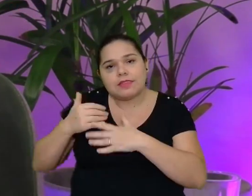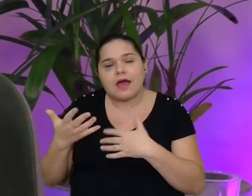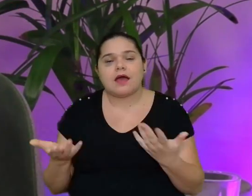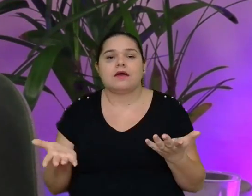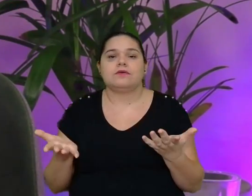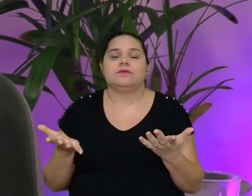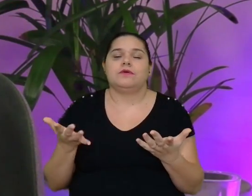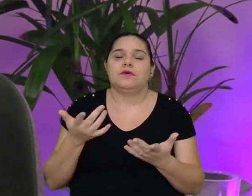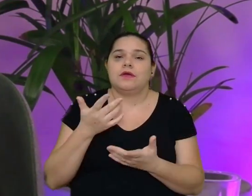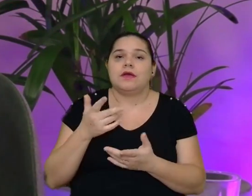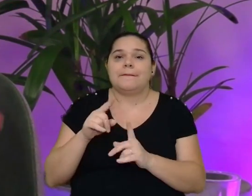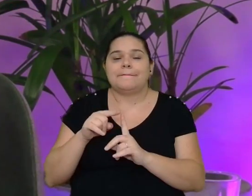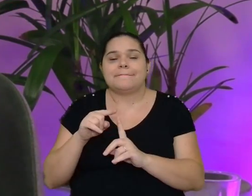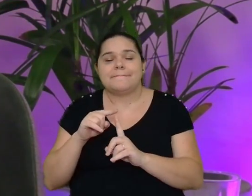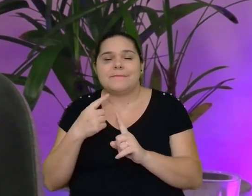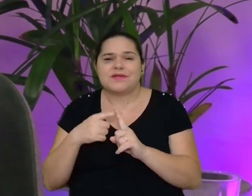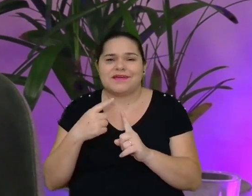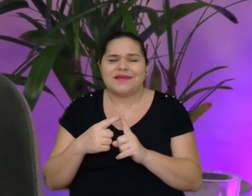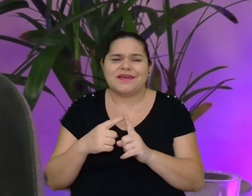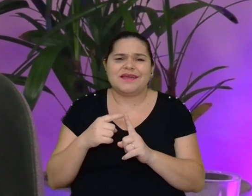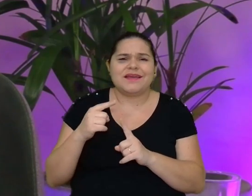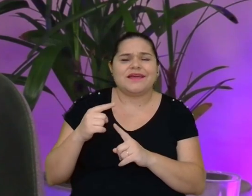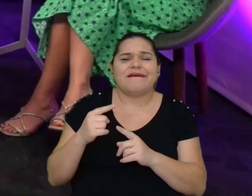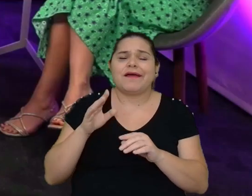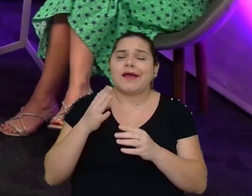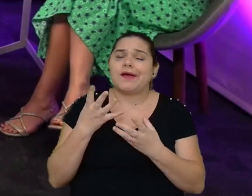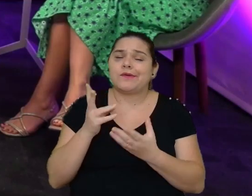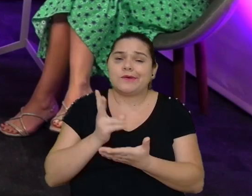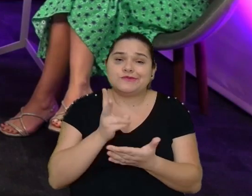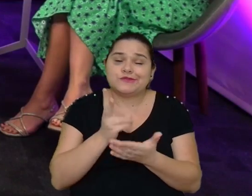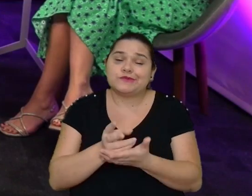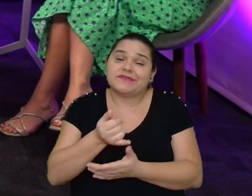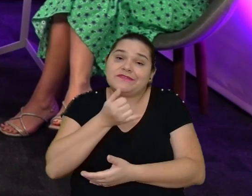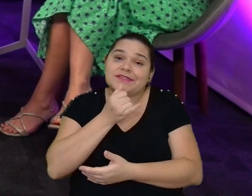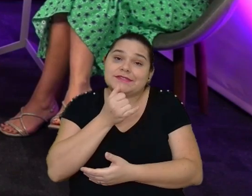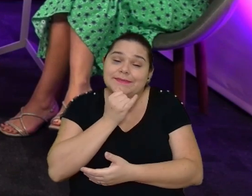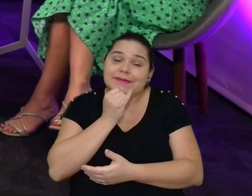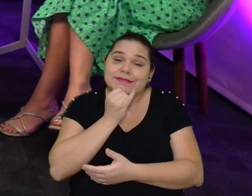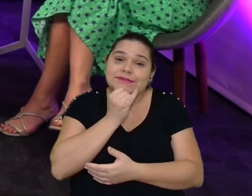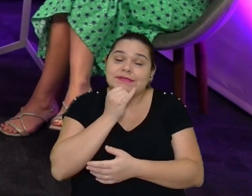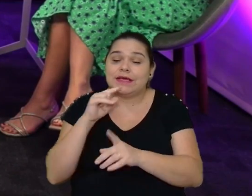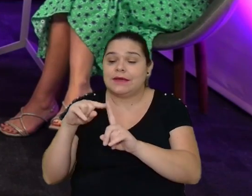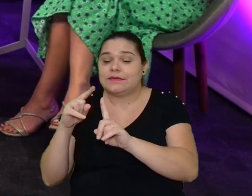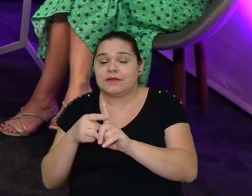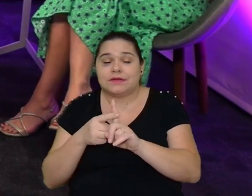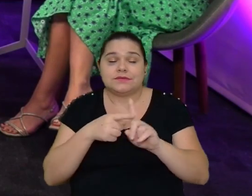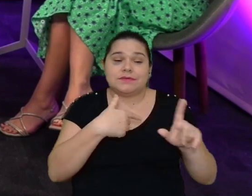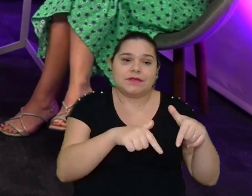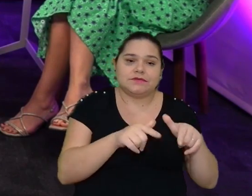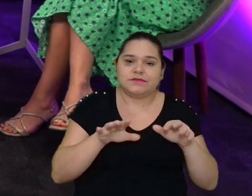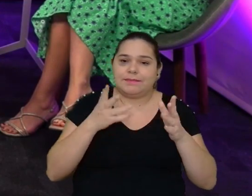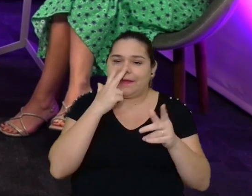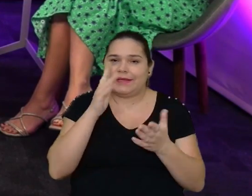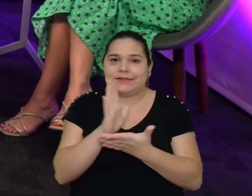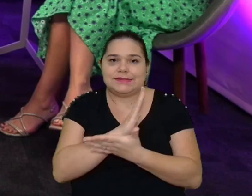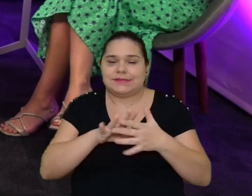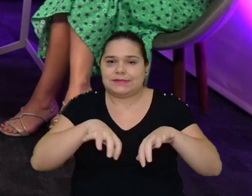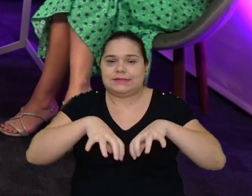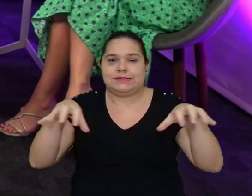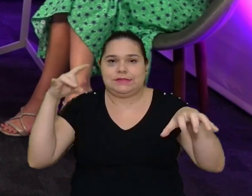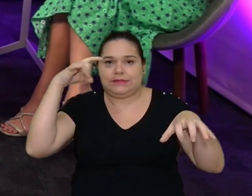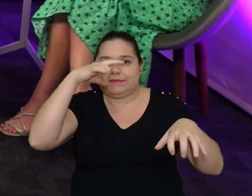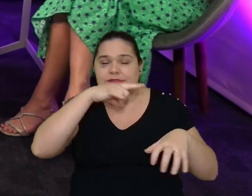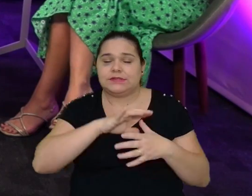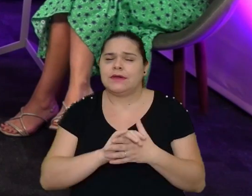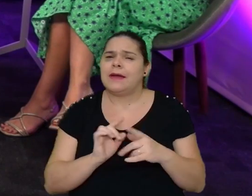carreira e maternidade sejam tão antagônicos ainda hoje em dia. Mas eu queria que vocês comentassem um pouco sobre o poder de